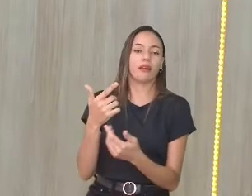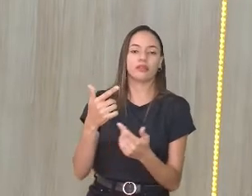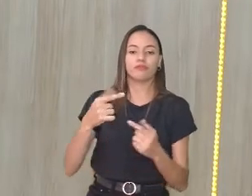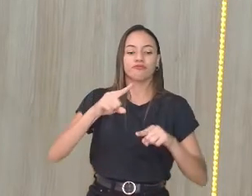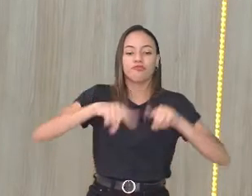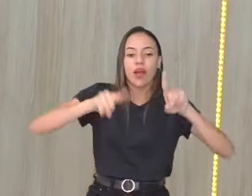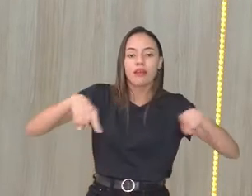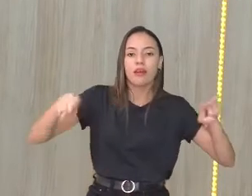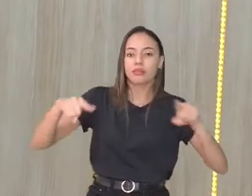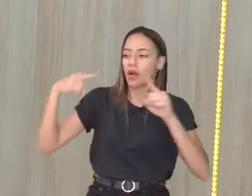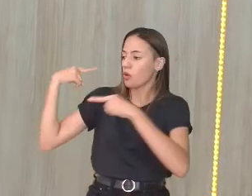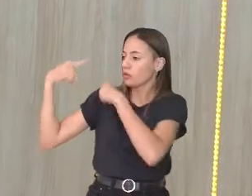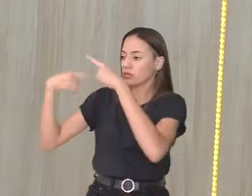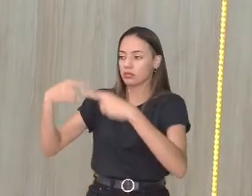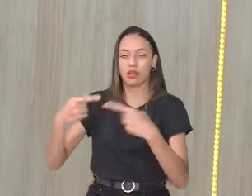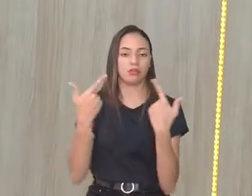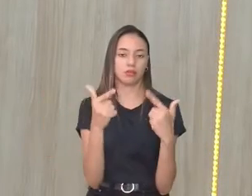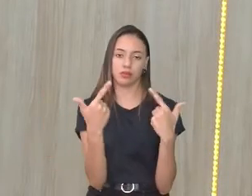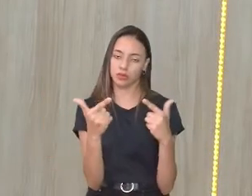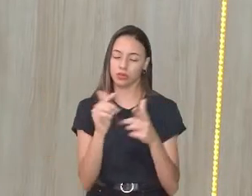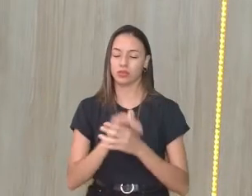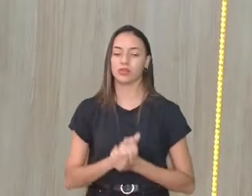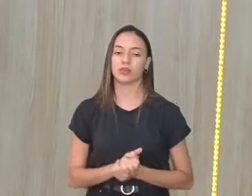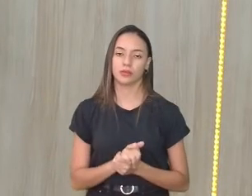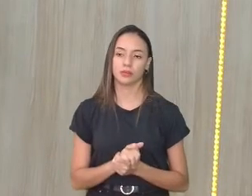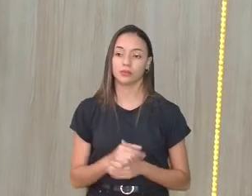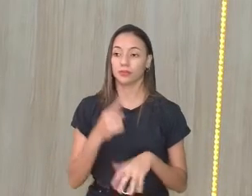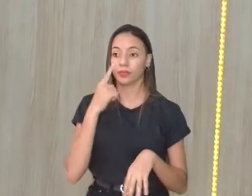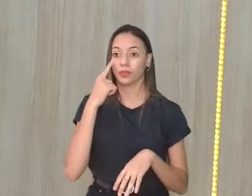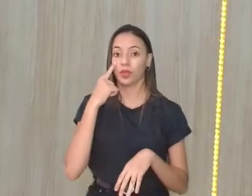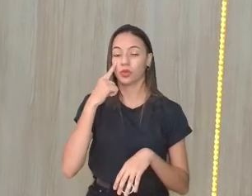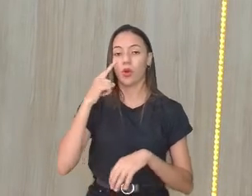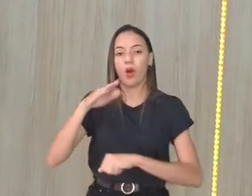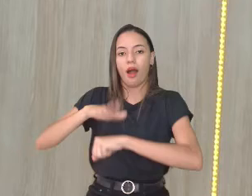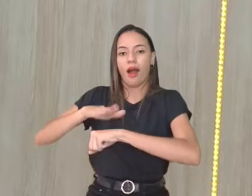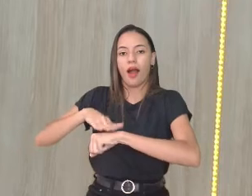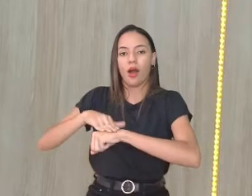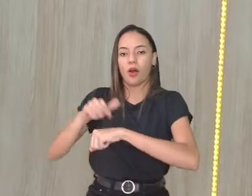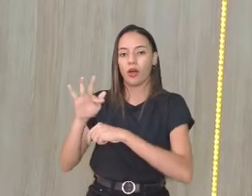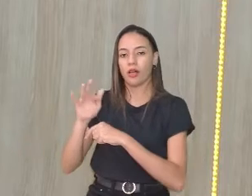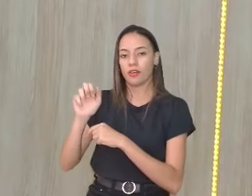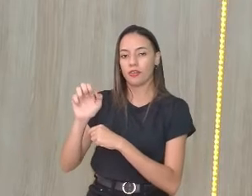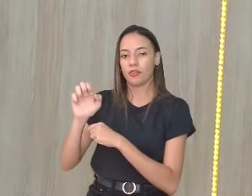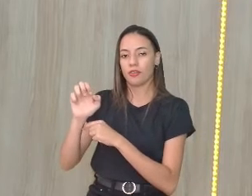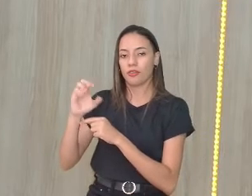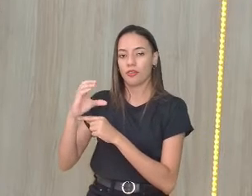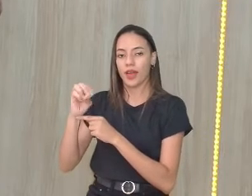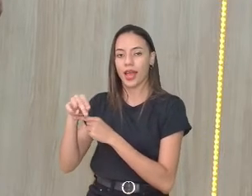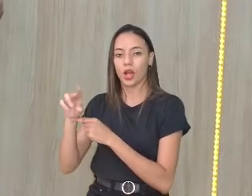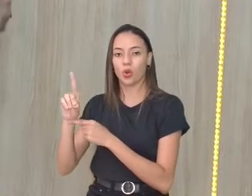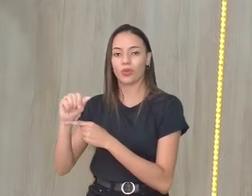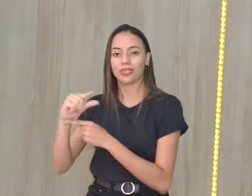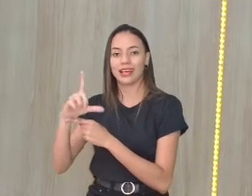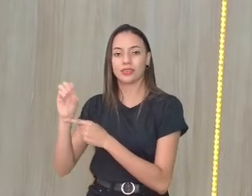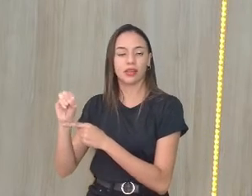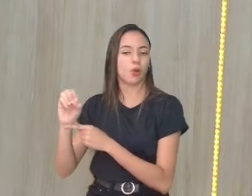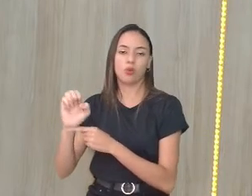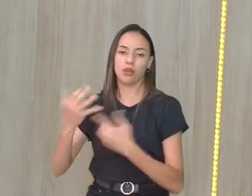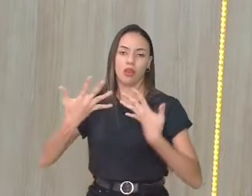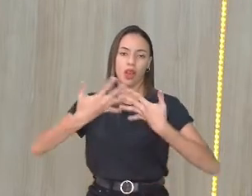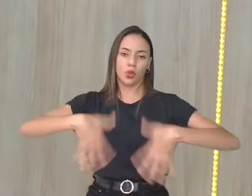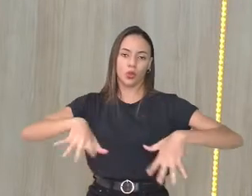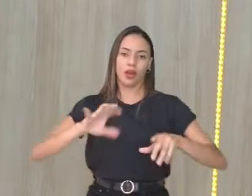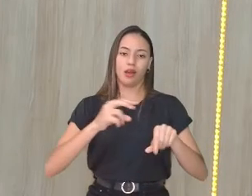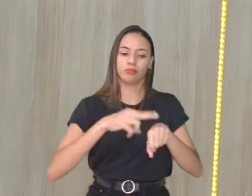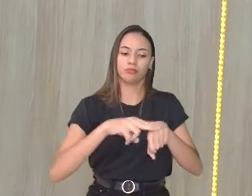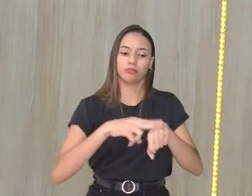certo? Beleza. Mas aí, ó, a autofecundação é um processo natural em ervilha. A